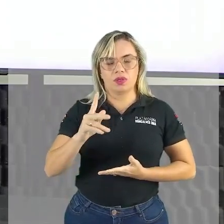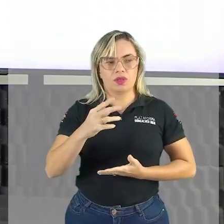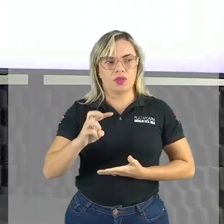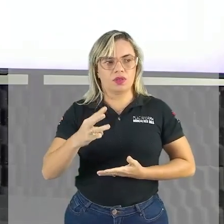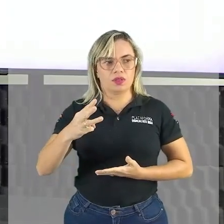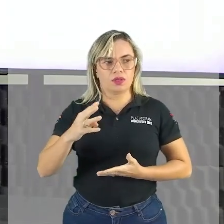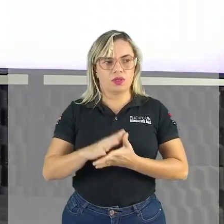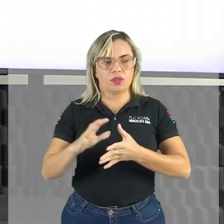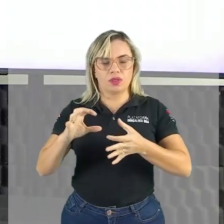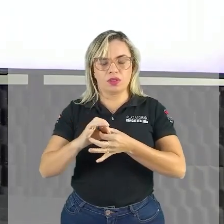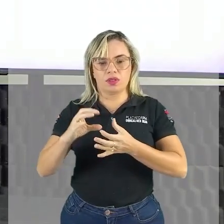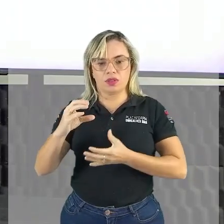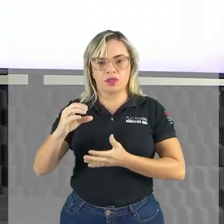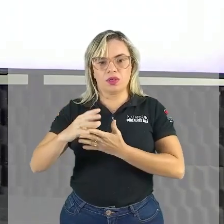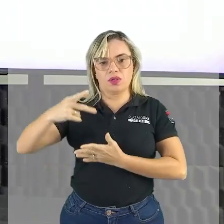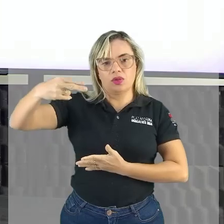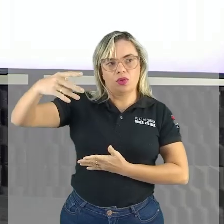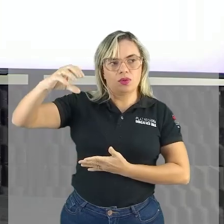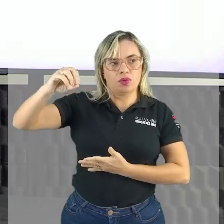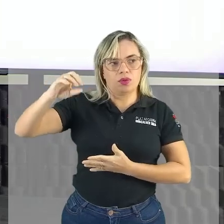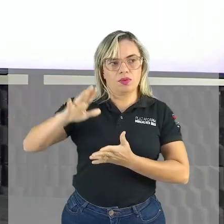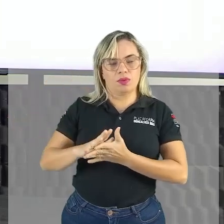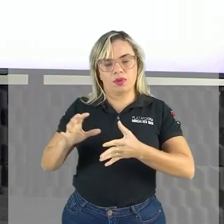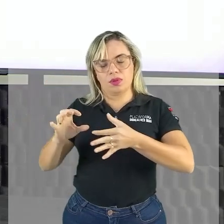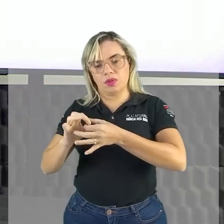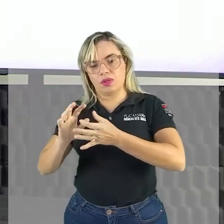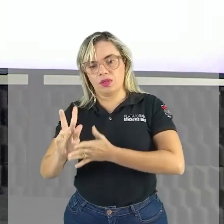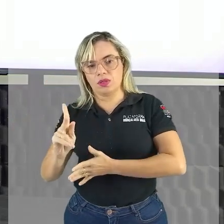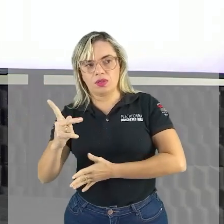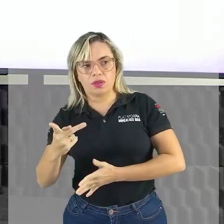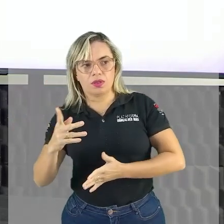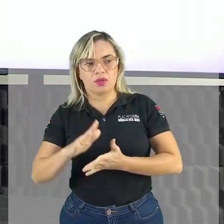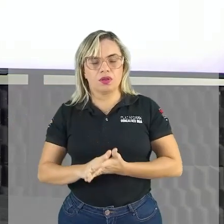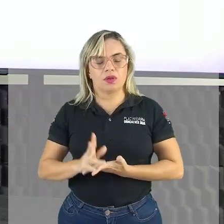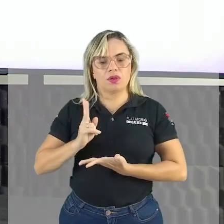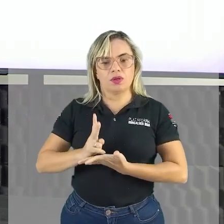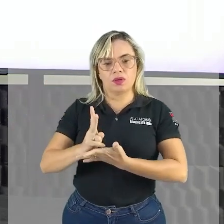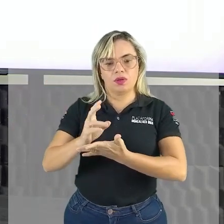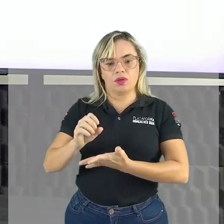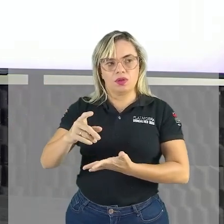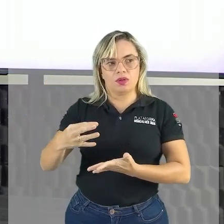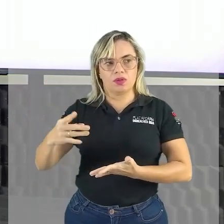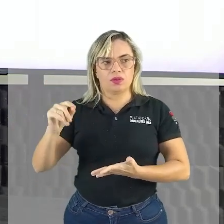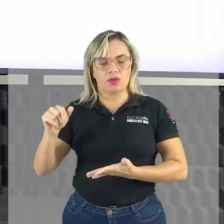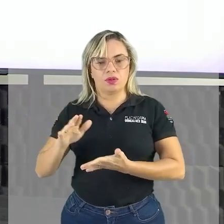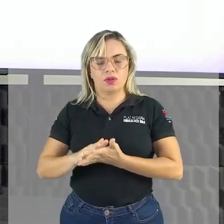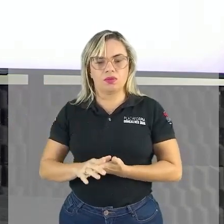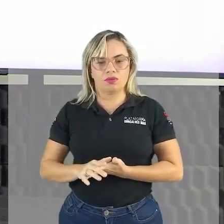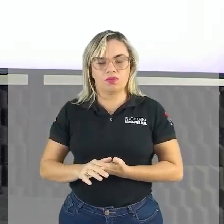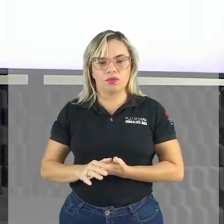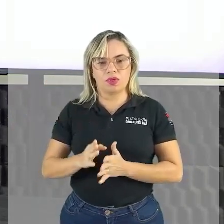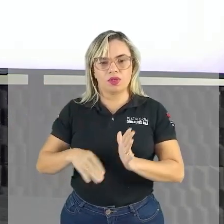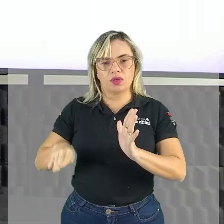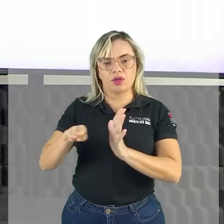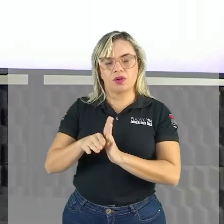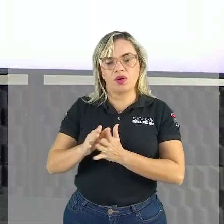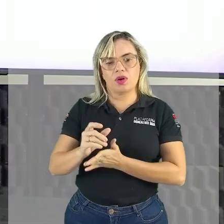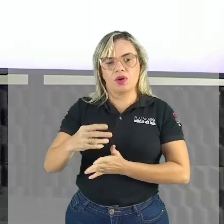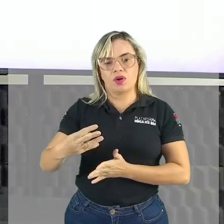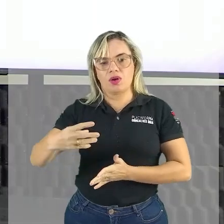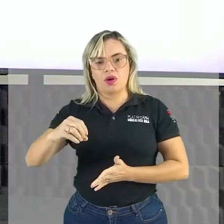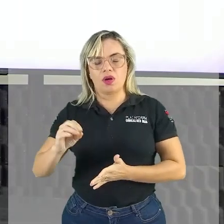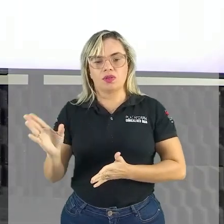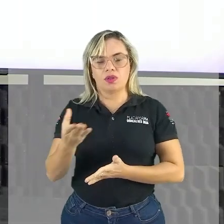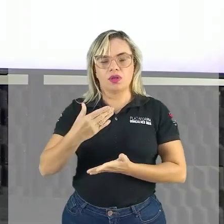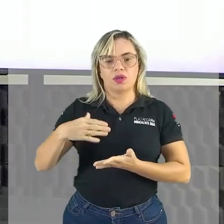Se tu continua fazendo a oxidação desse álcool, você chega até um ácido carboxílico. Tudo